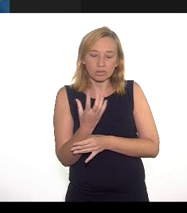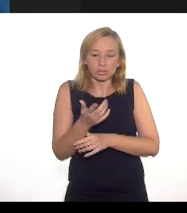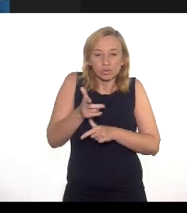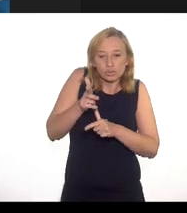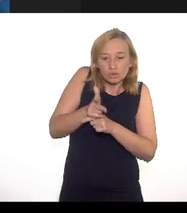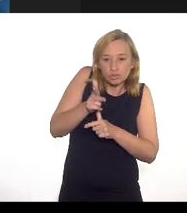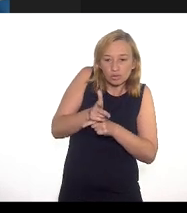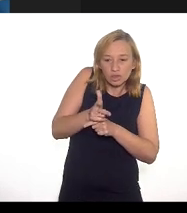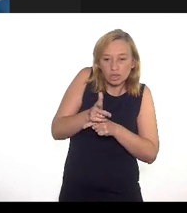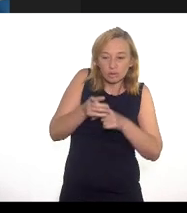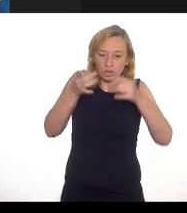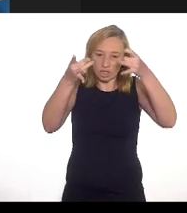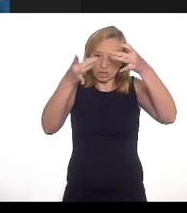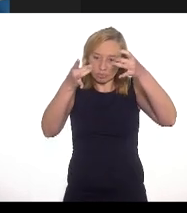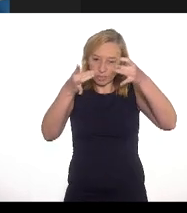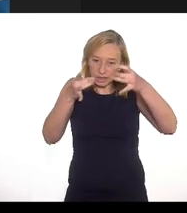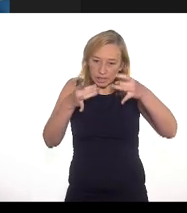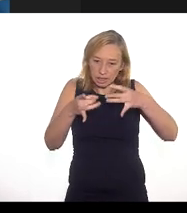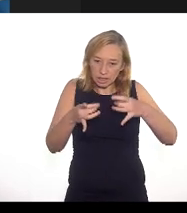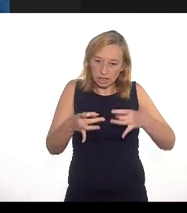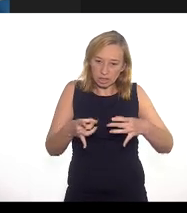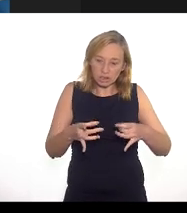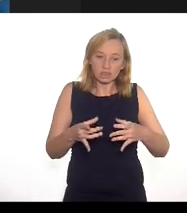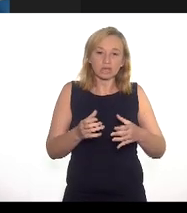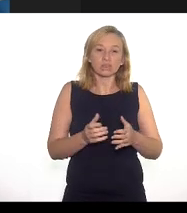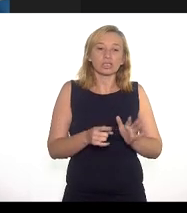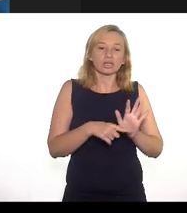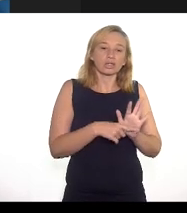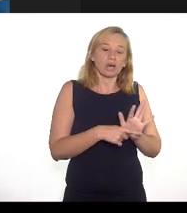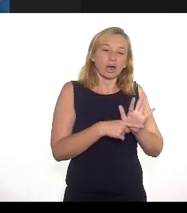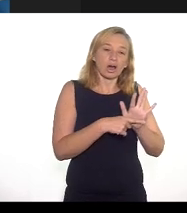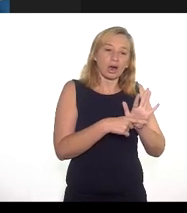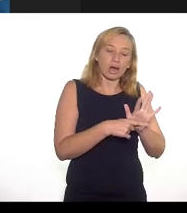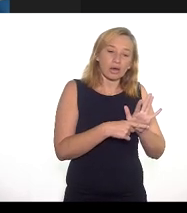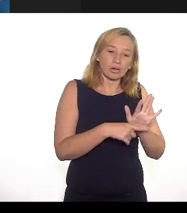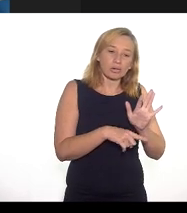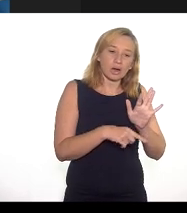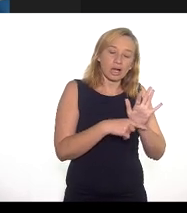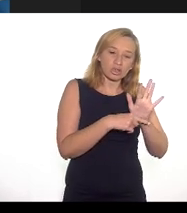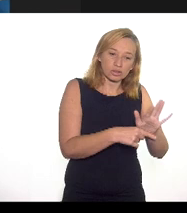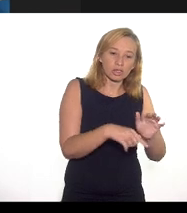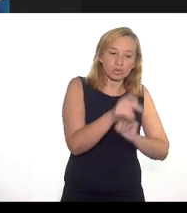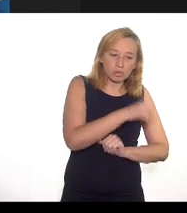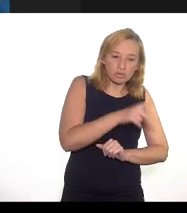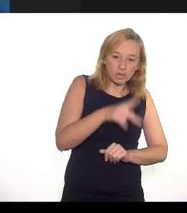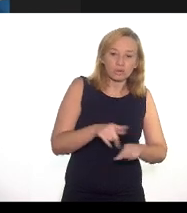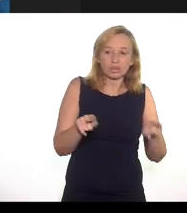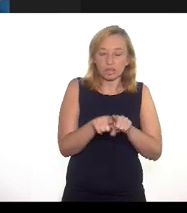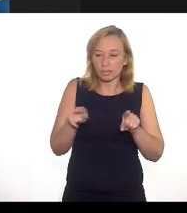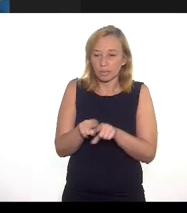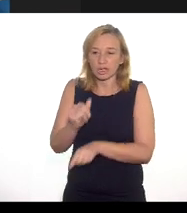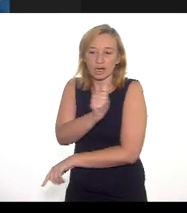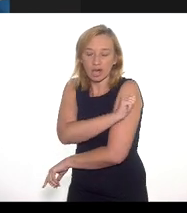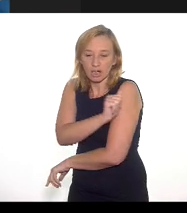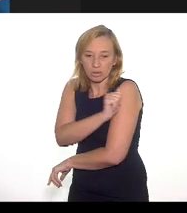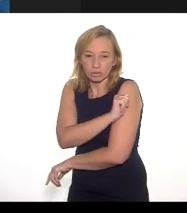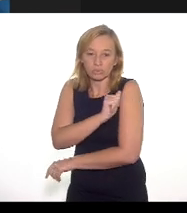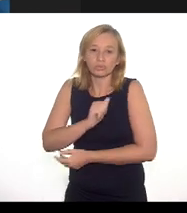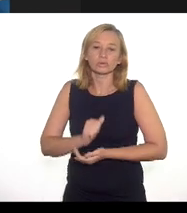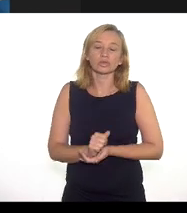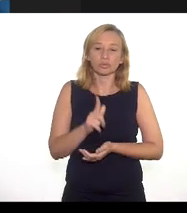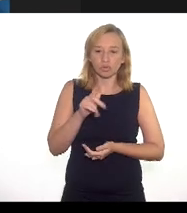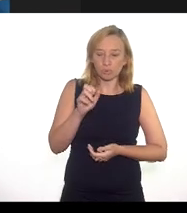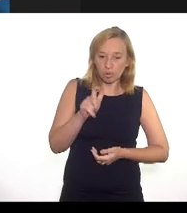para esclarecimentos também, tanto dos docentes quanto dos discentes. Tudo isso está disponível pelo blog, no